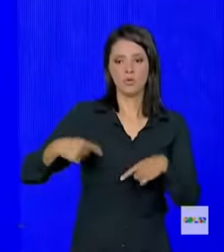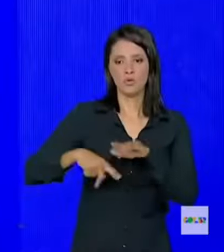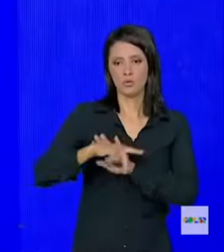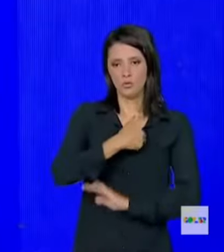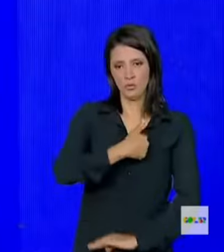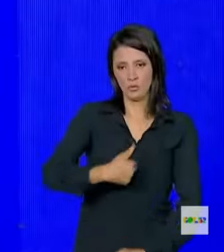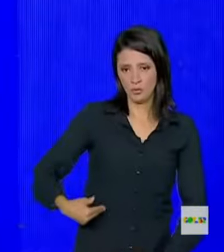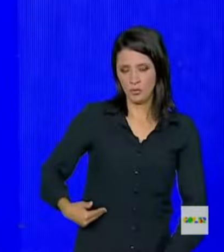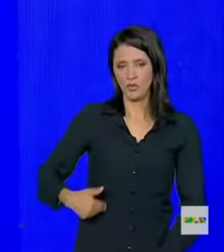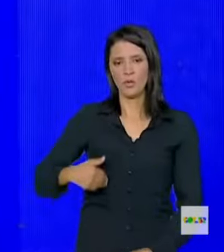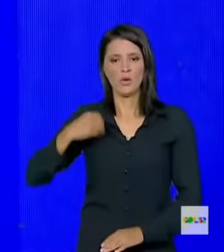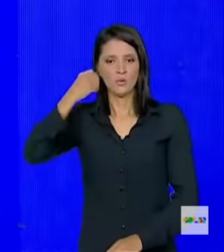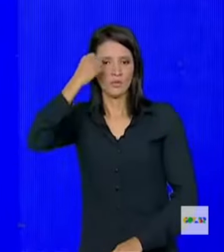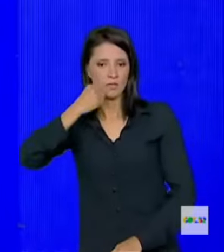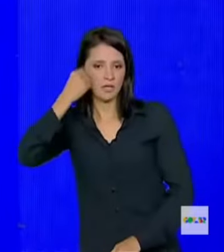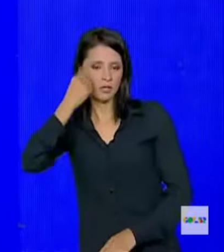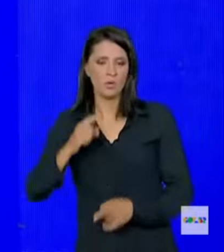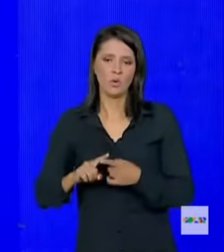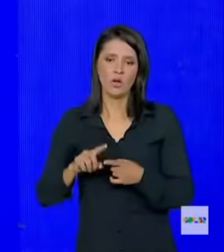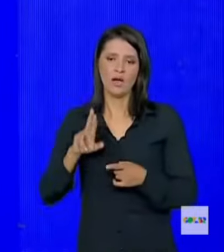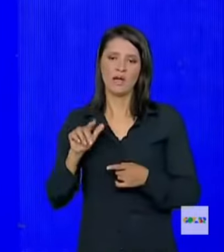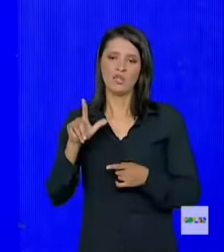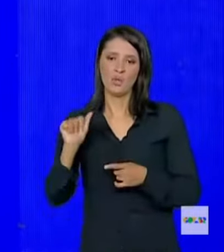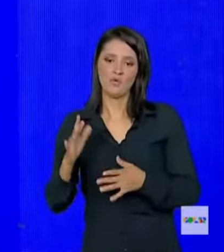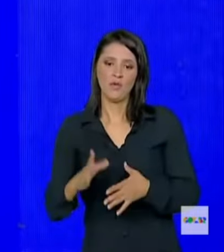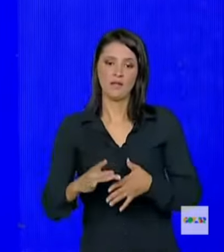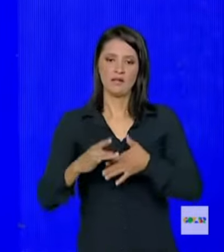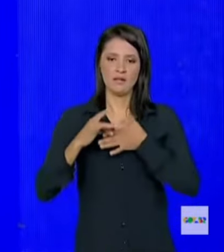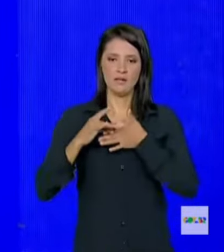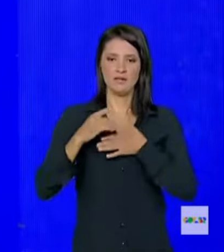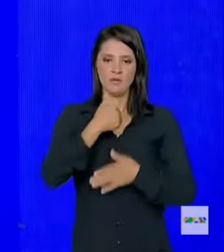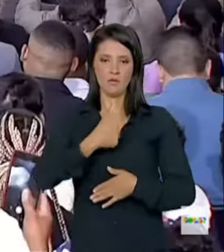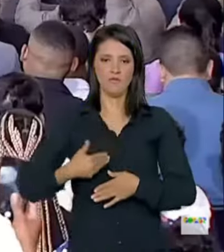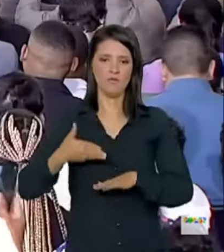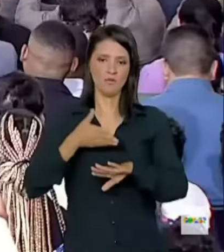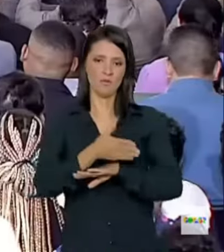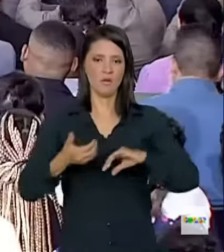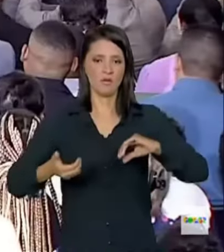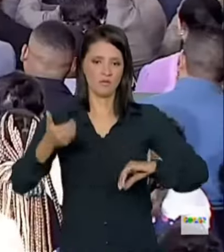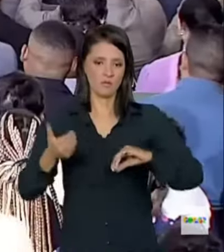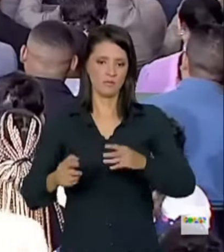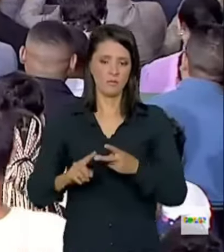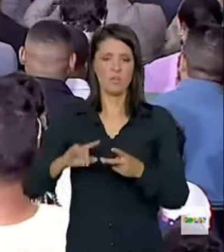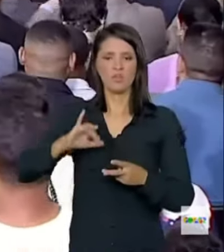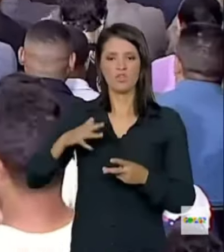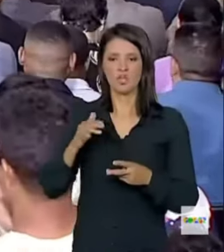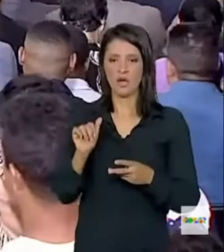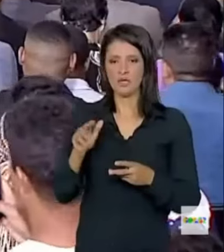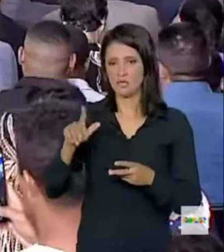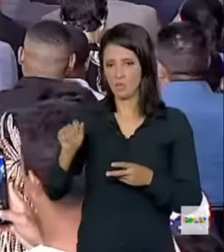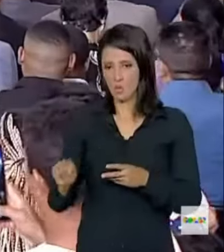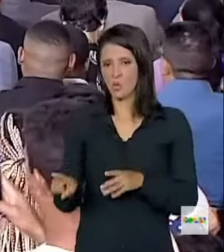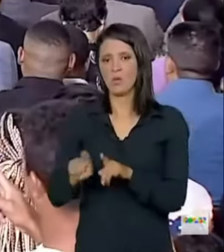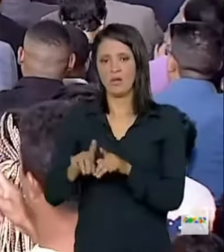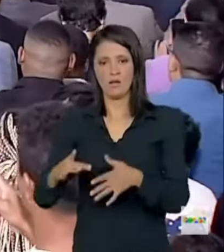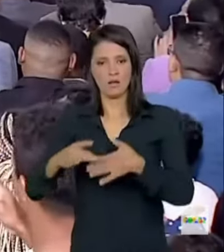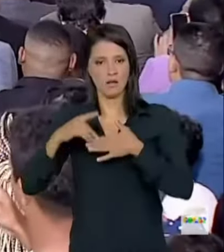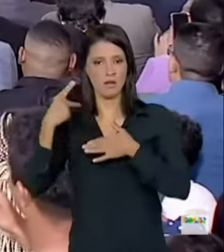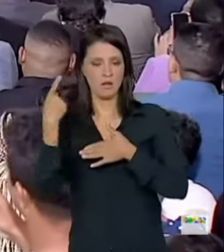Os senadores Randolfo Rodrigues, que é o líder do governo no Congresso Nacional, o companheiro Jacques Wagner, que é o líder do